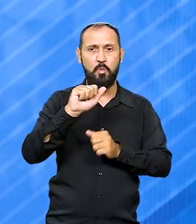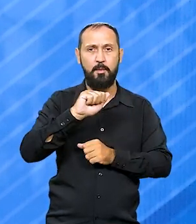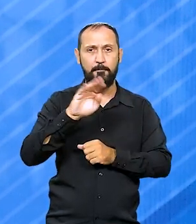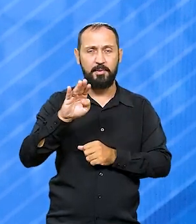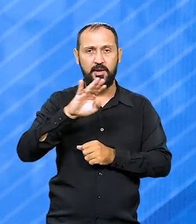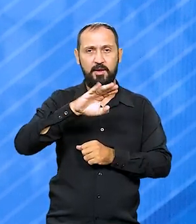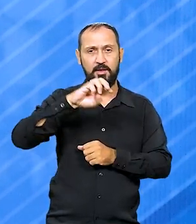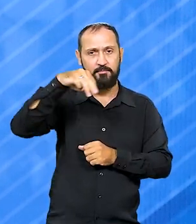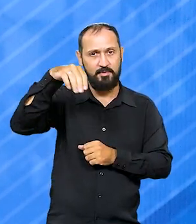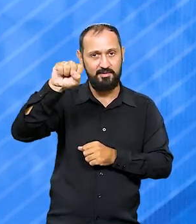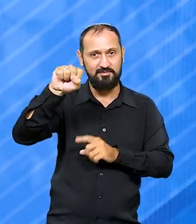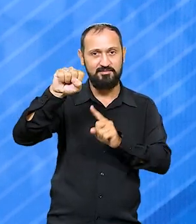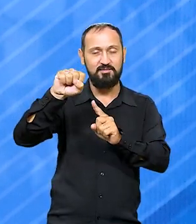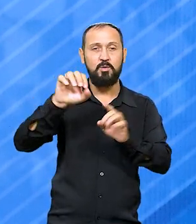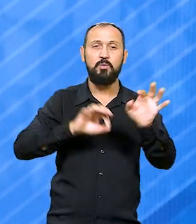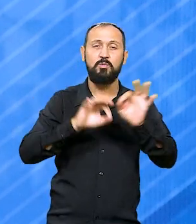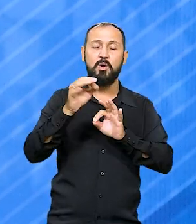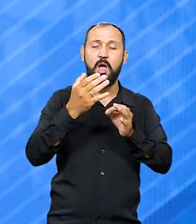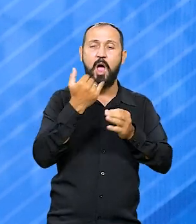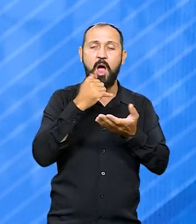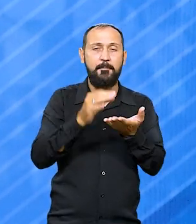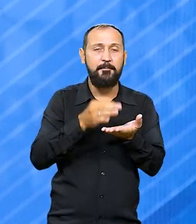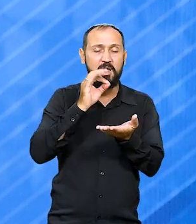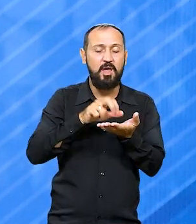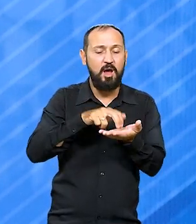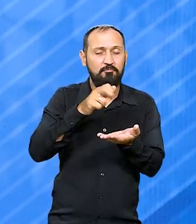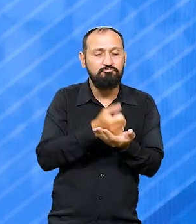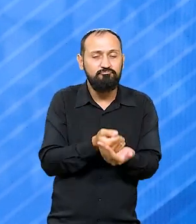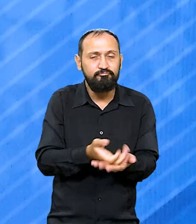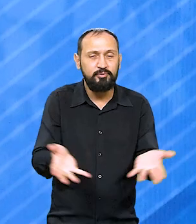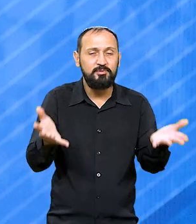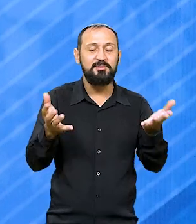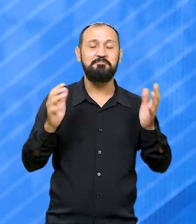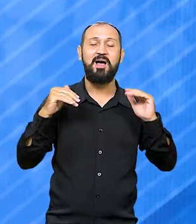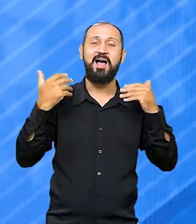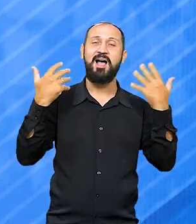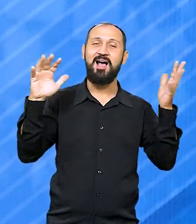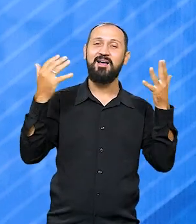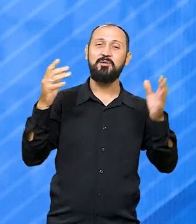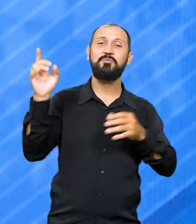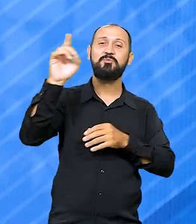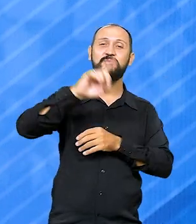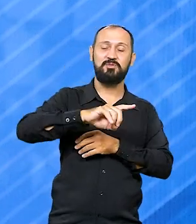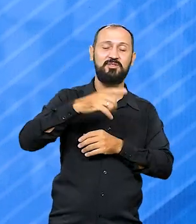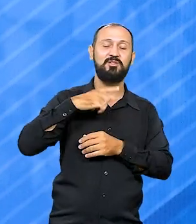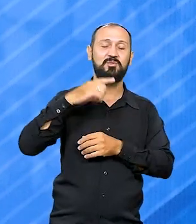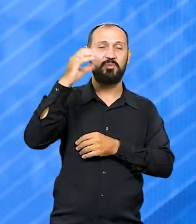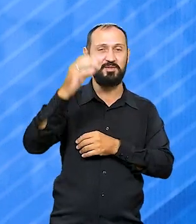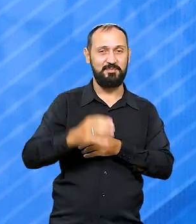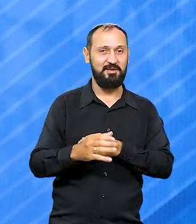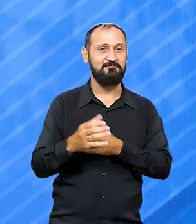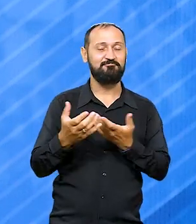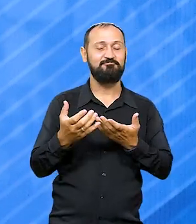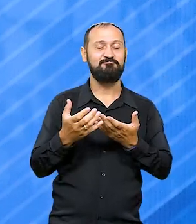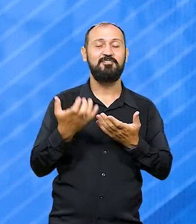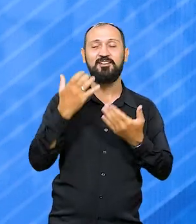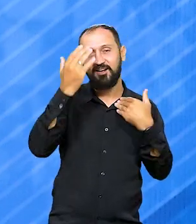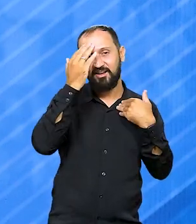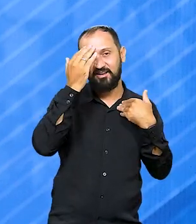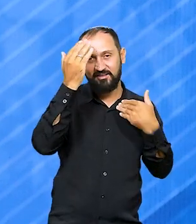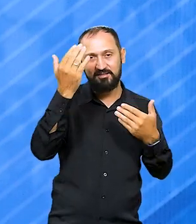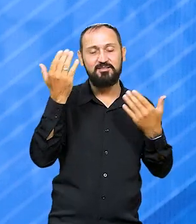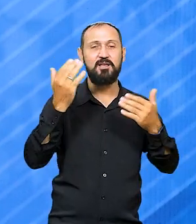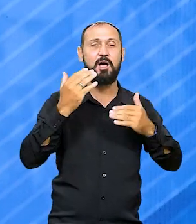OAB Mato Grosso do Sul, nós realizamos um café da manhã em comemoração, em alusão ao Dia da Advocacia Criminal.